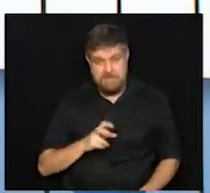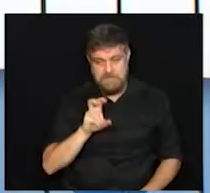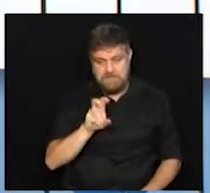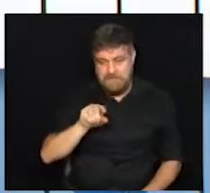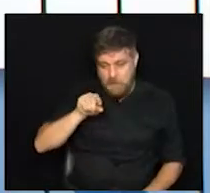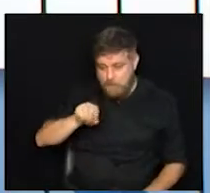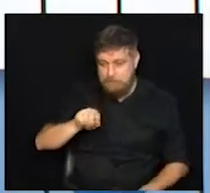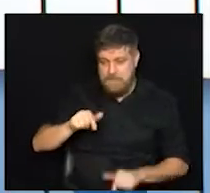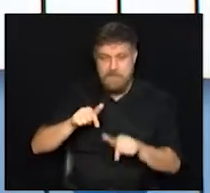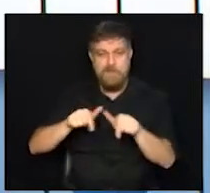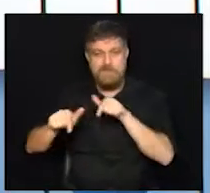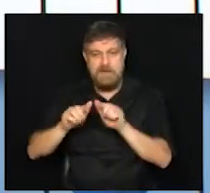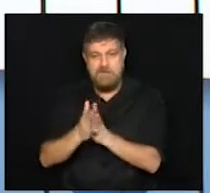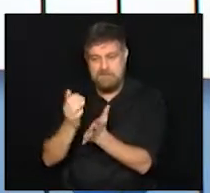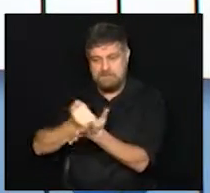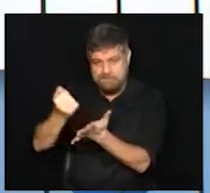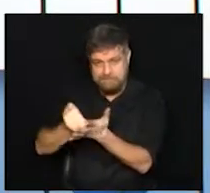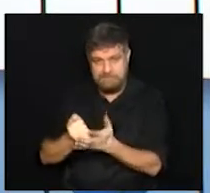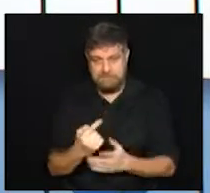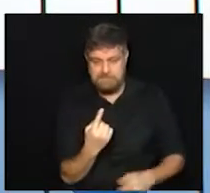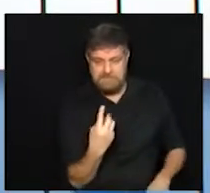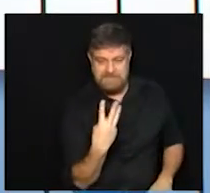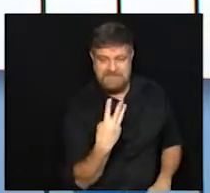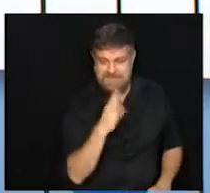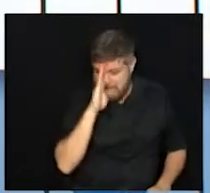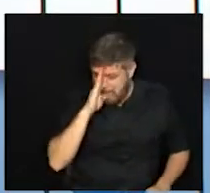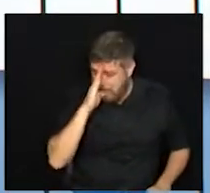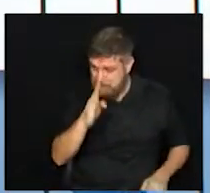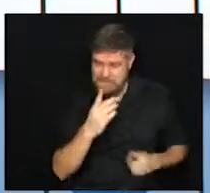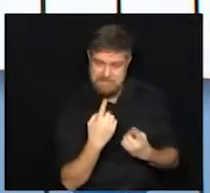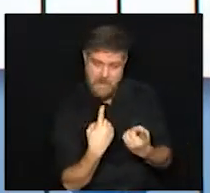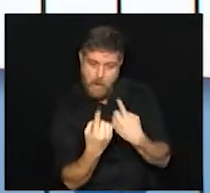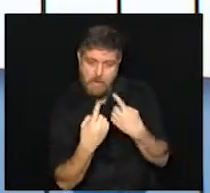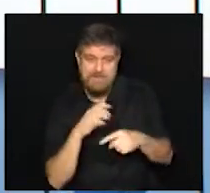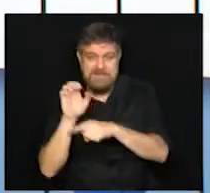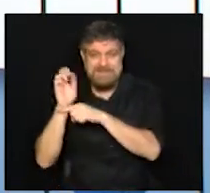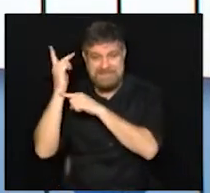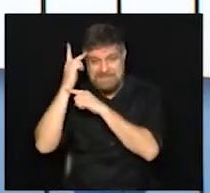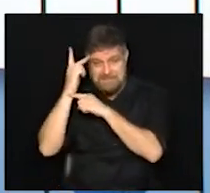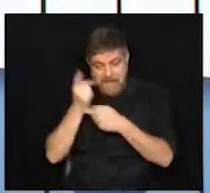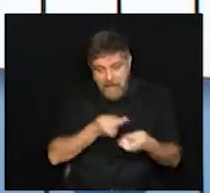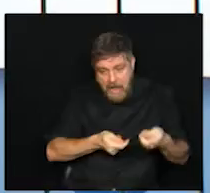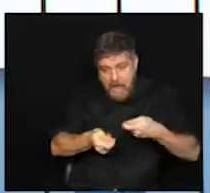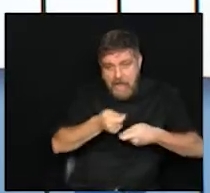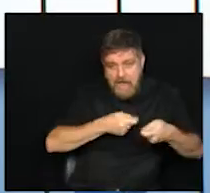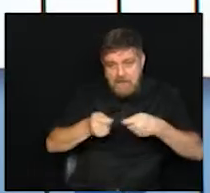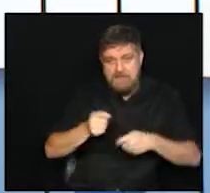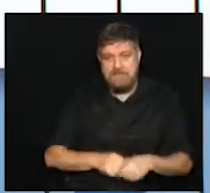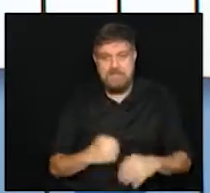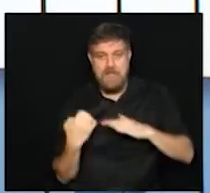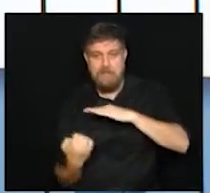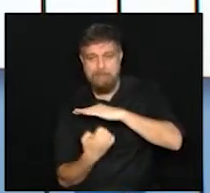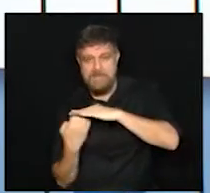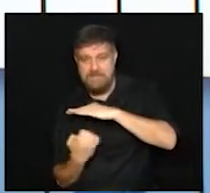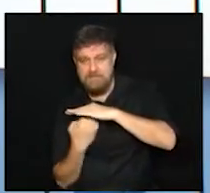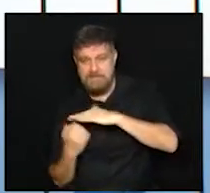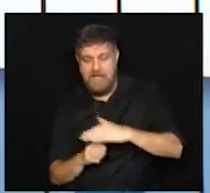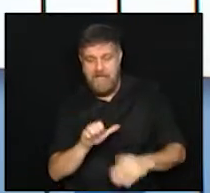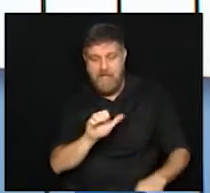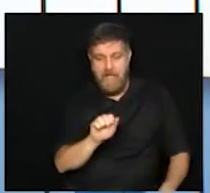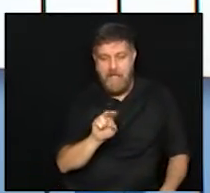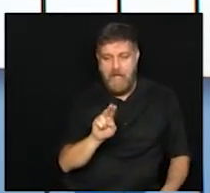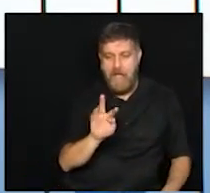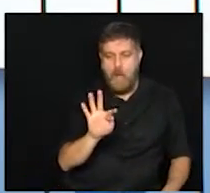mil empregos. 13 das principais rodovias paulistas administradas pelas concessionárias